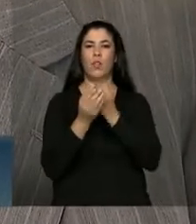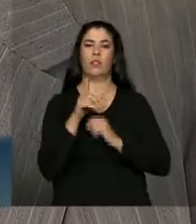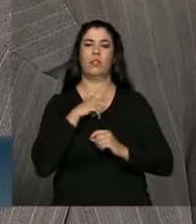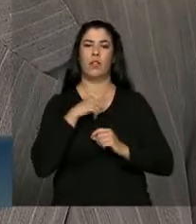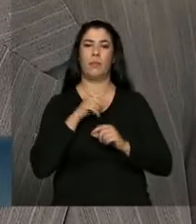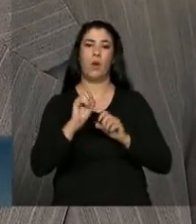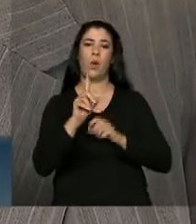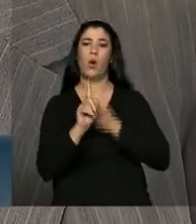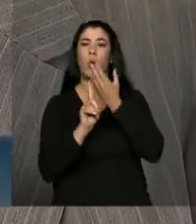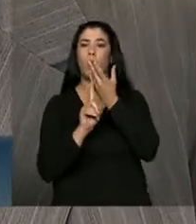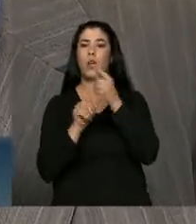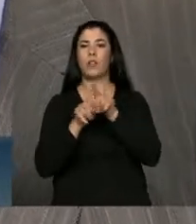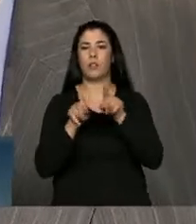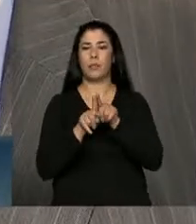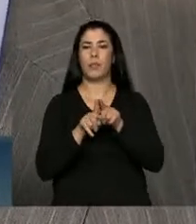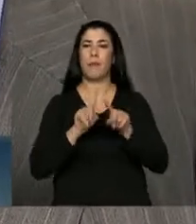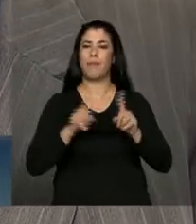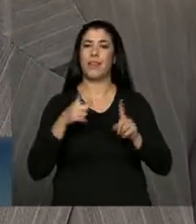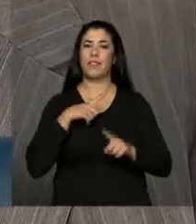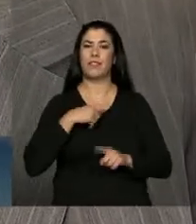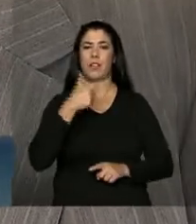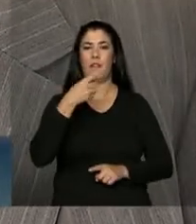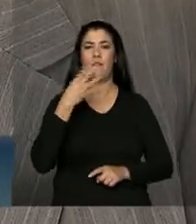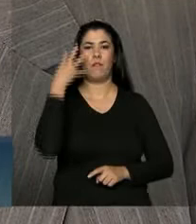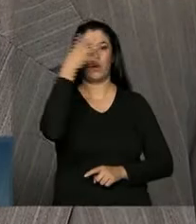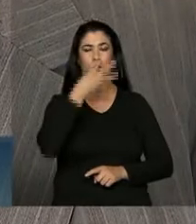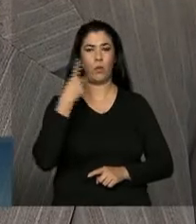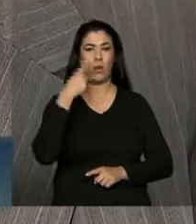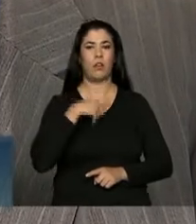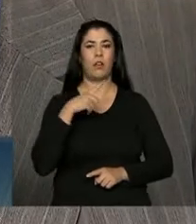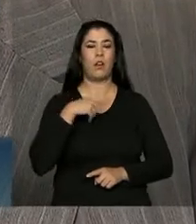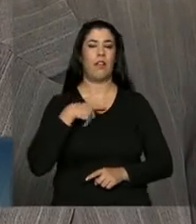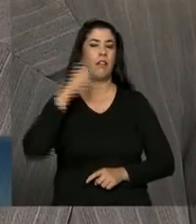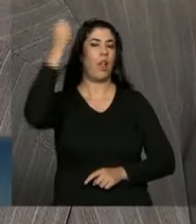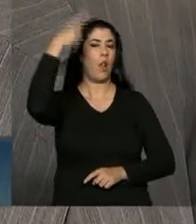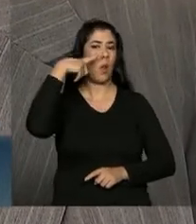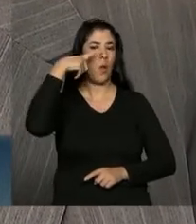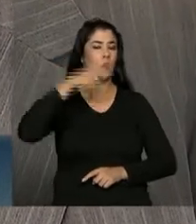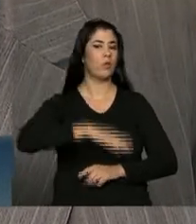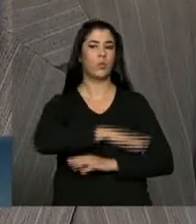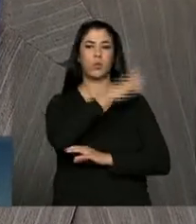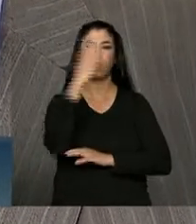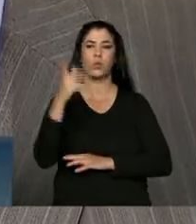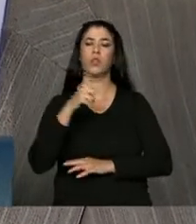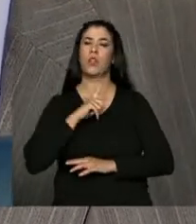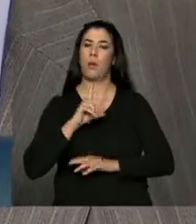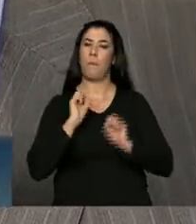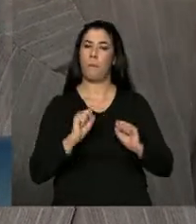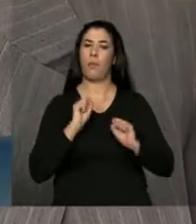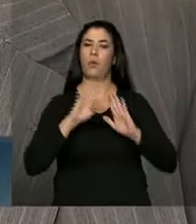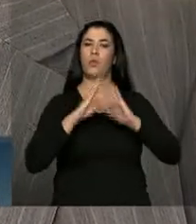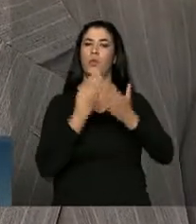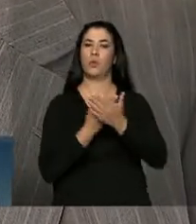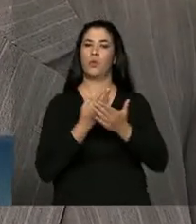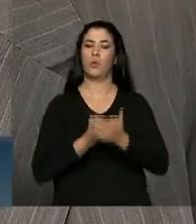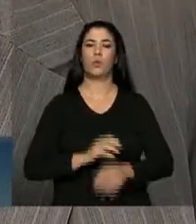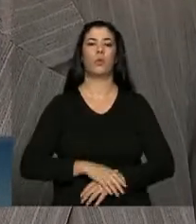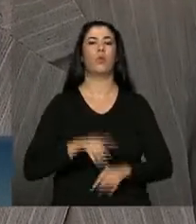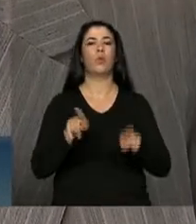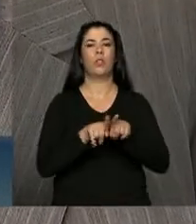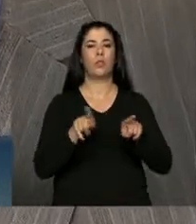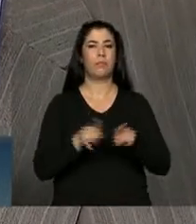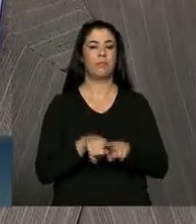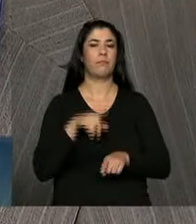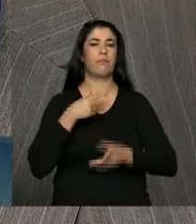o que significa dizer-te escola no período da noite O que significa dizer ter atendimento da saúde com